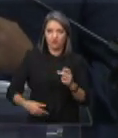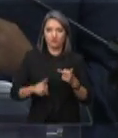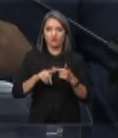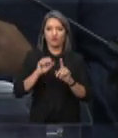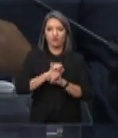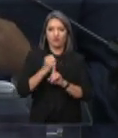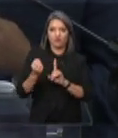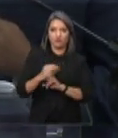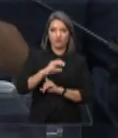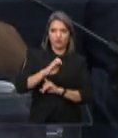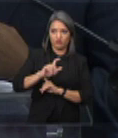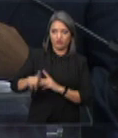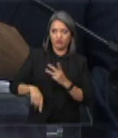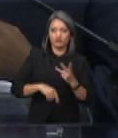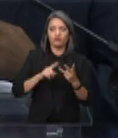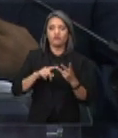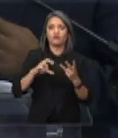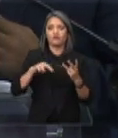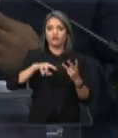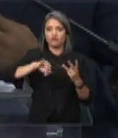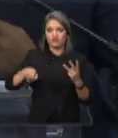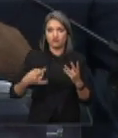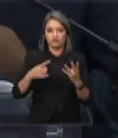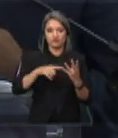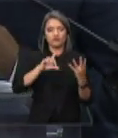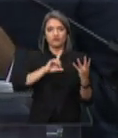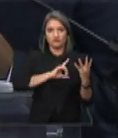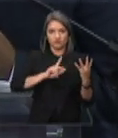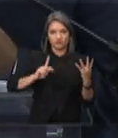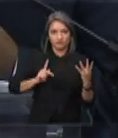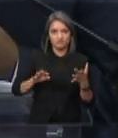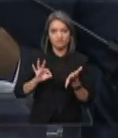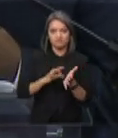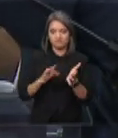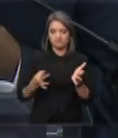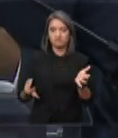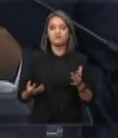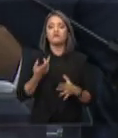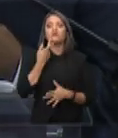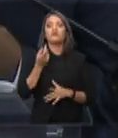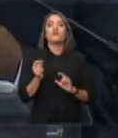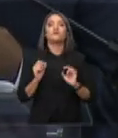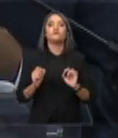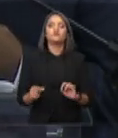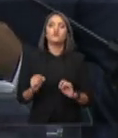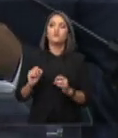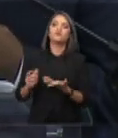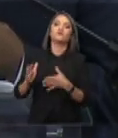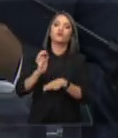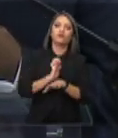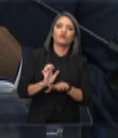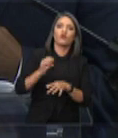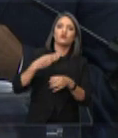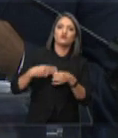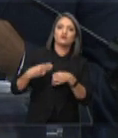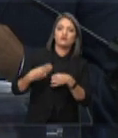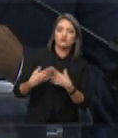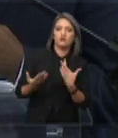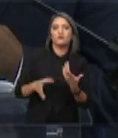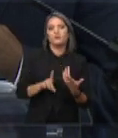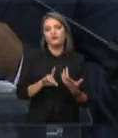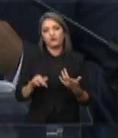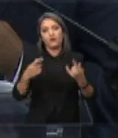pelo CNJ pelas de defensorias públicas que fala os entes federativos devem promover políticas públicas